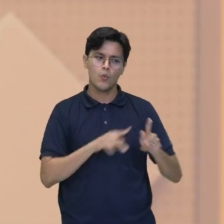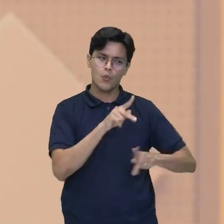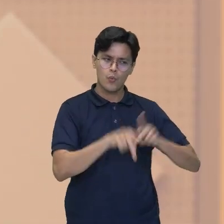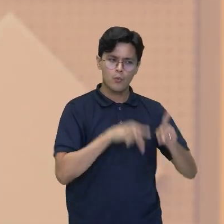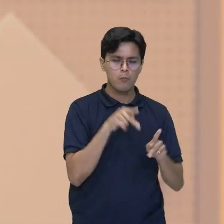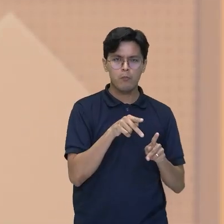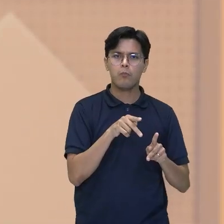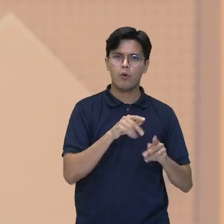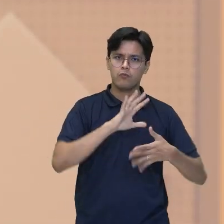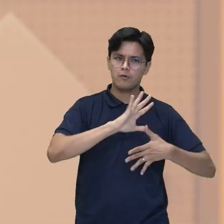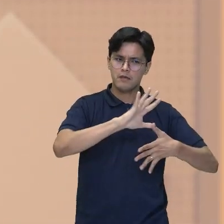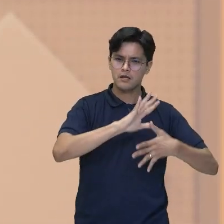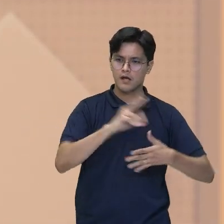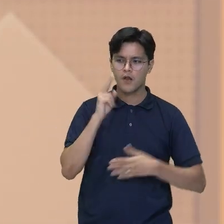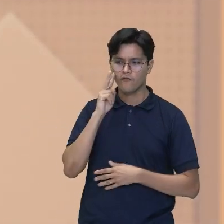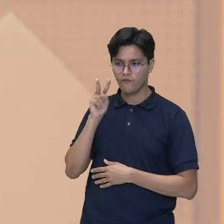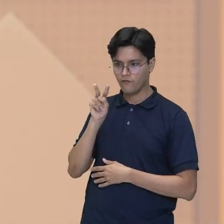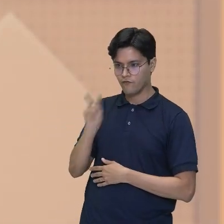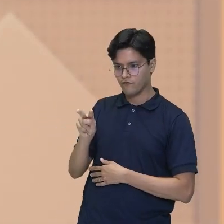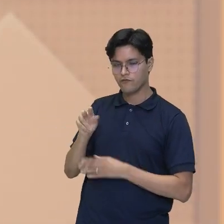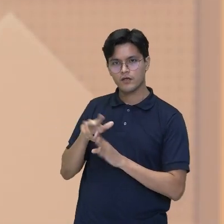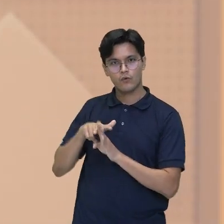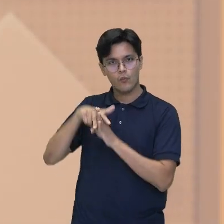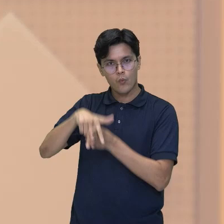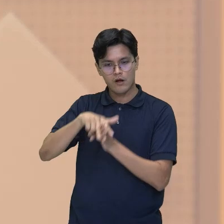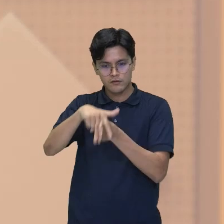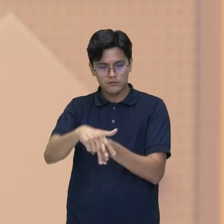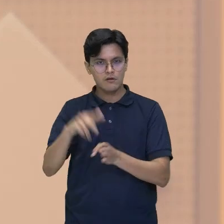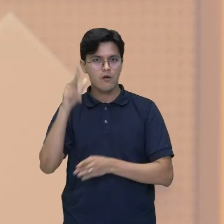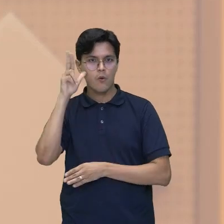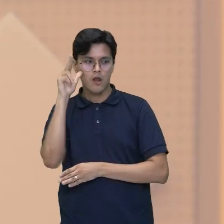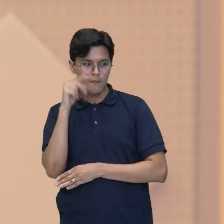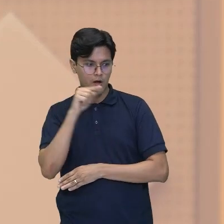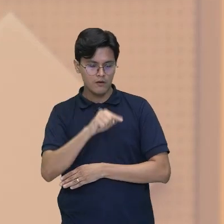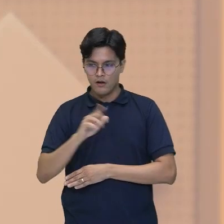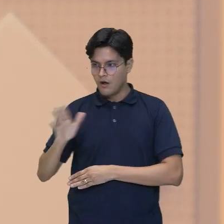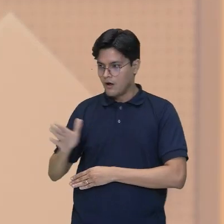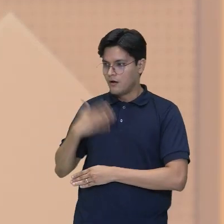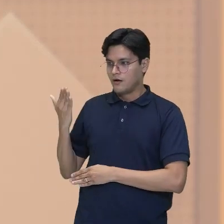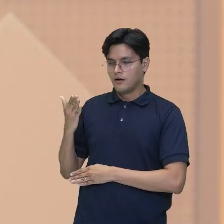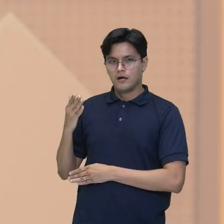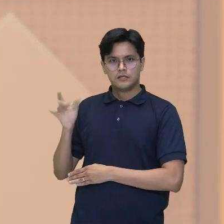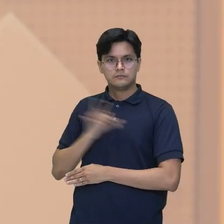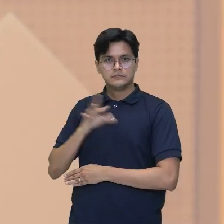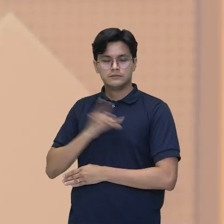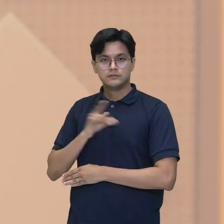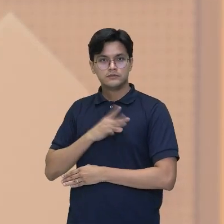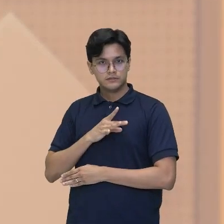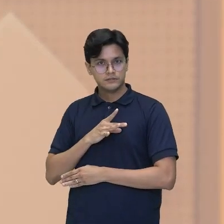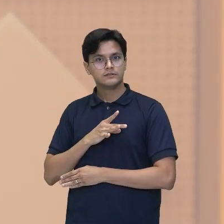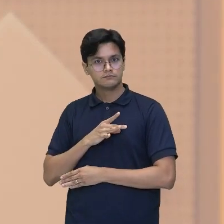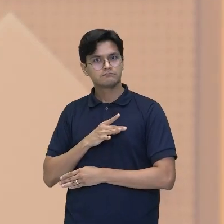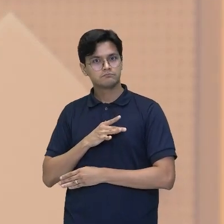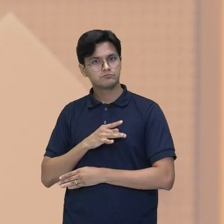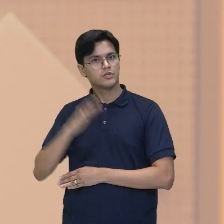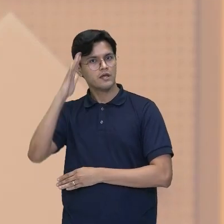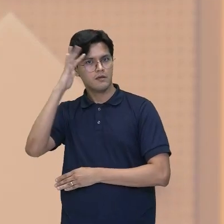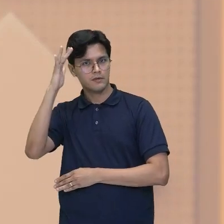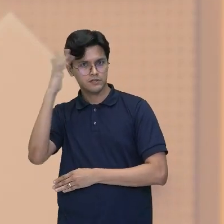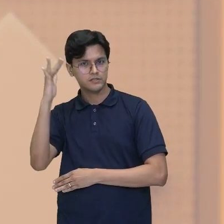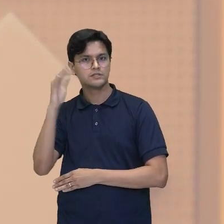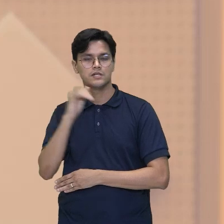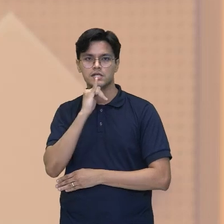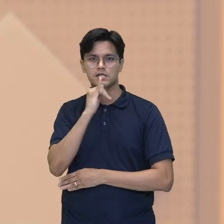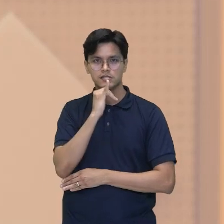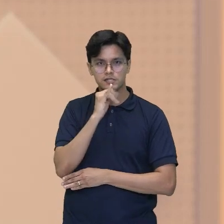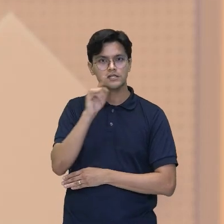animais, eles ficaram amedrontados. Né? Imagina, uma pessoa dominando um animal bem maior